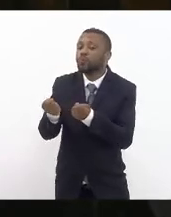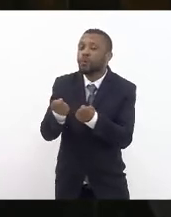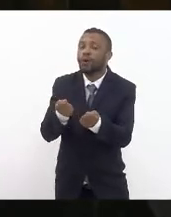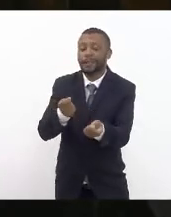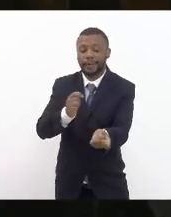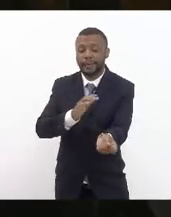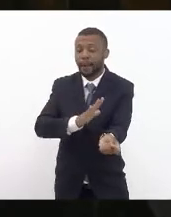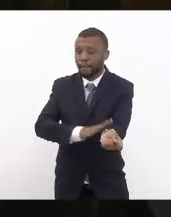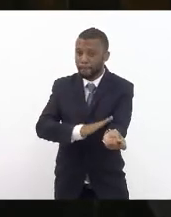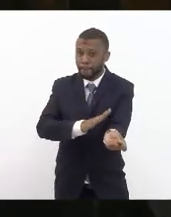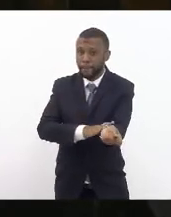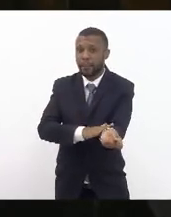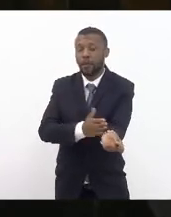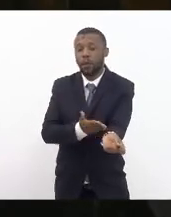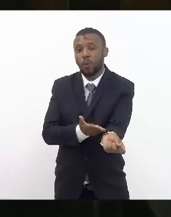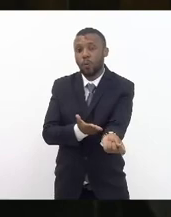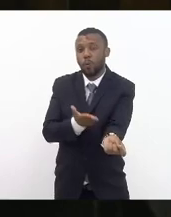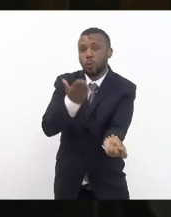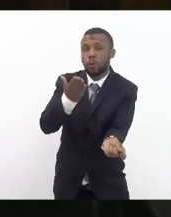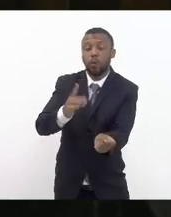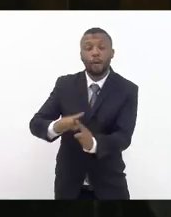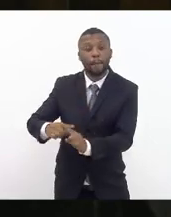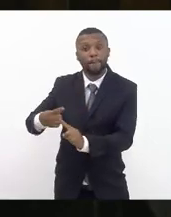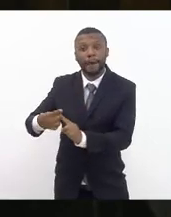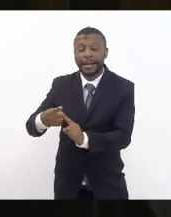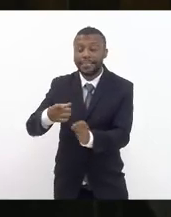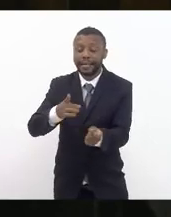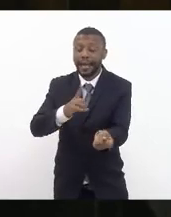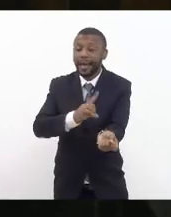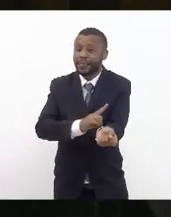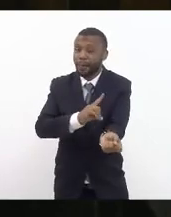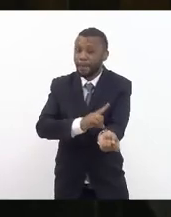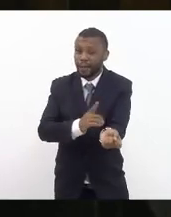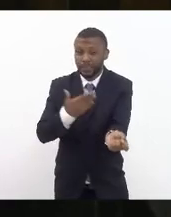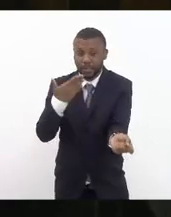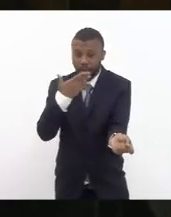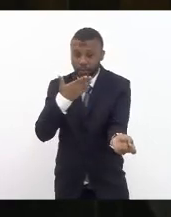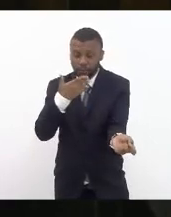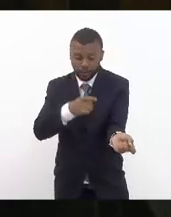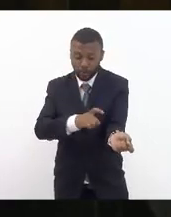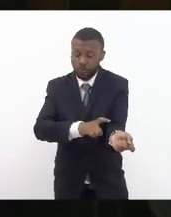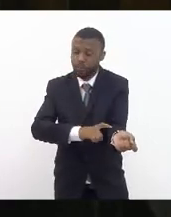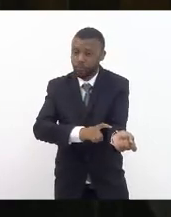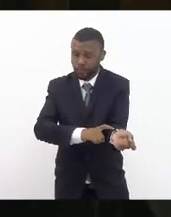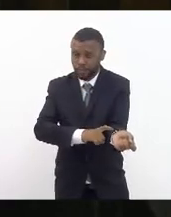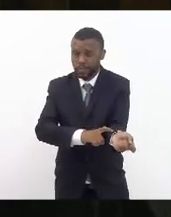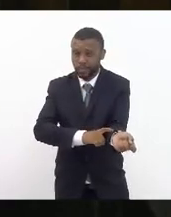a diabetes, e